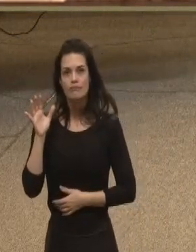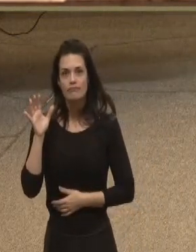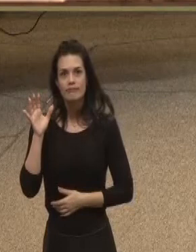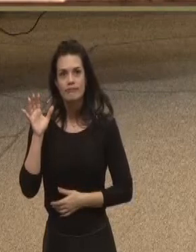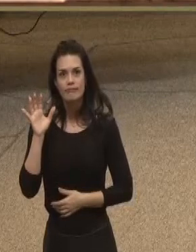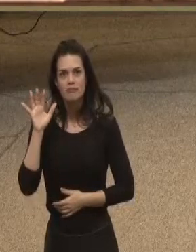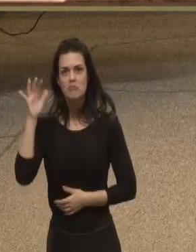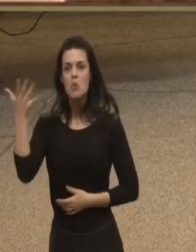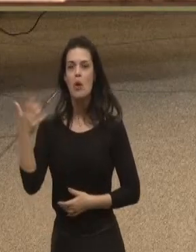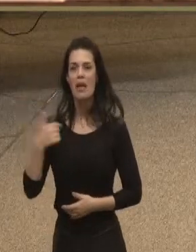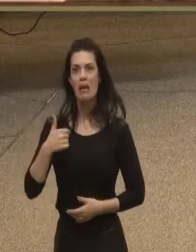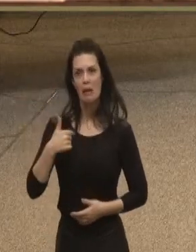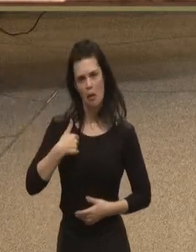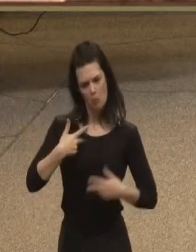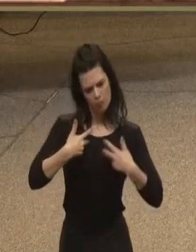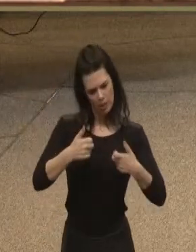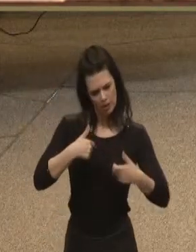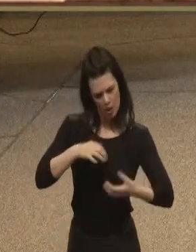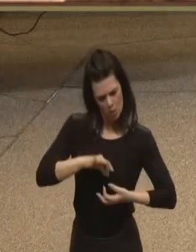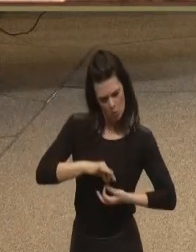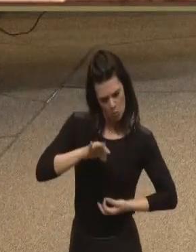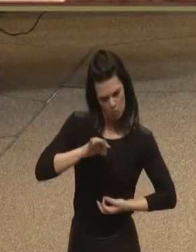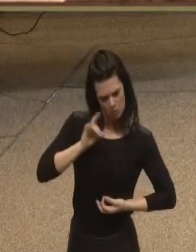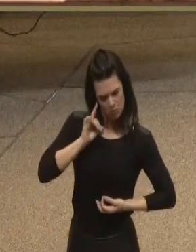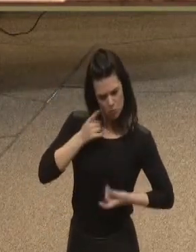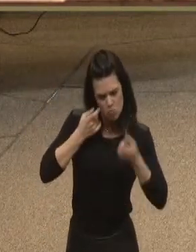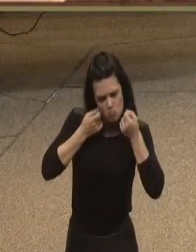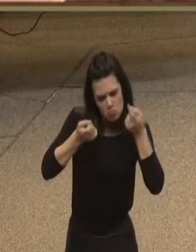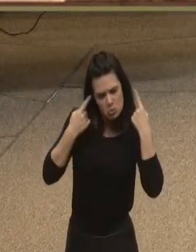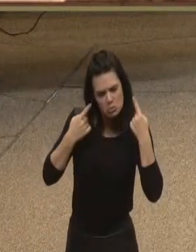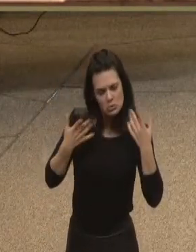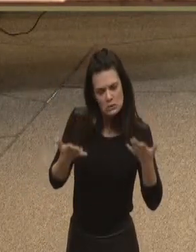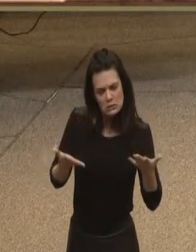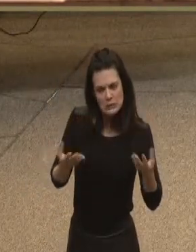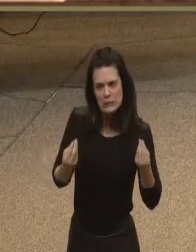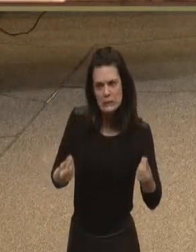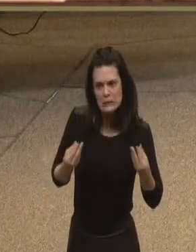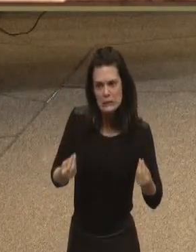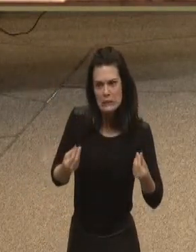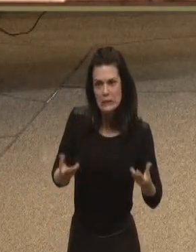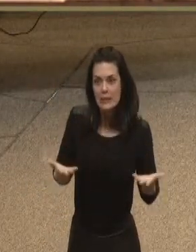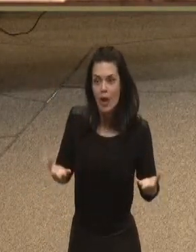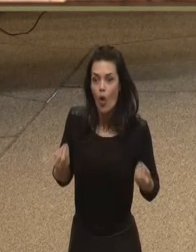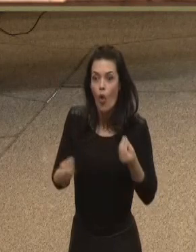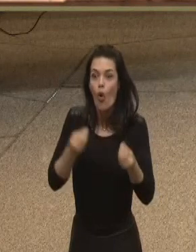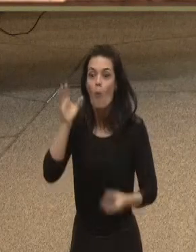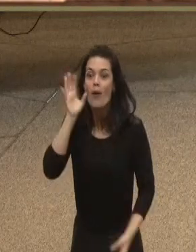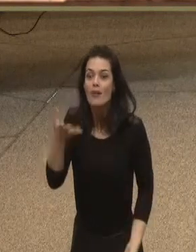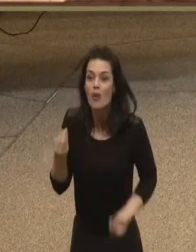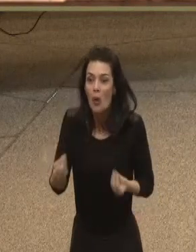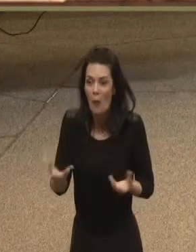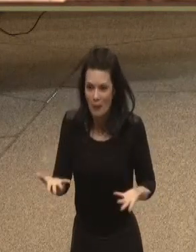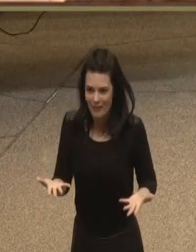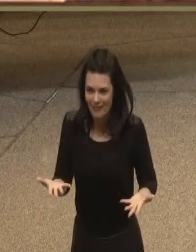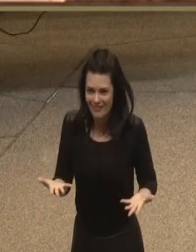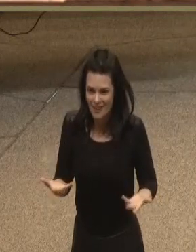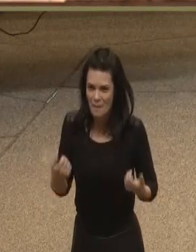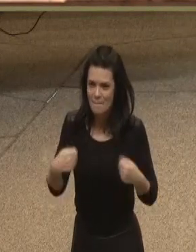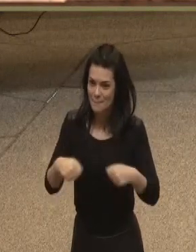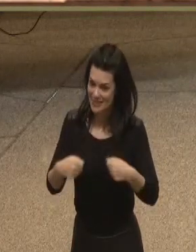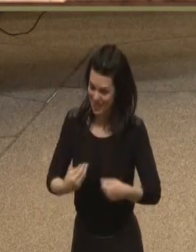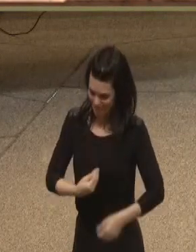estou surdo espiritualmente? Temos então a necessidade de